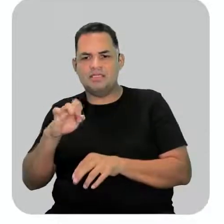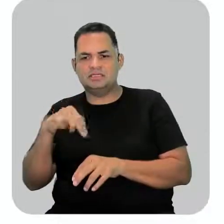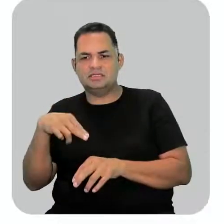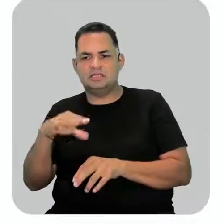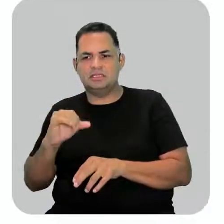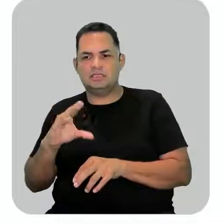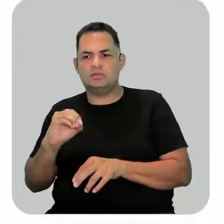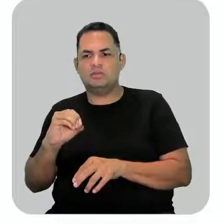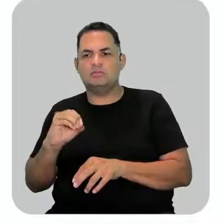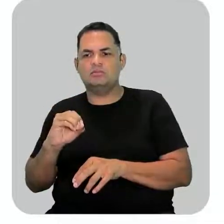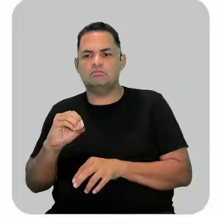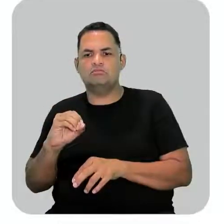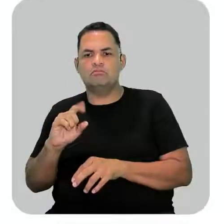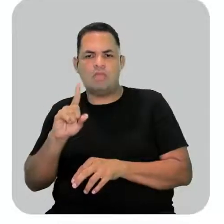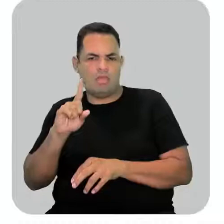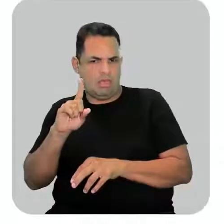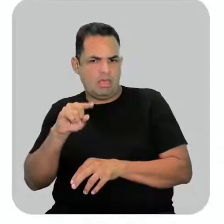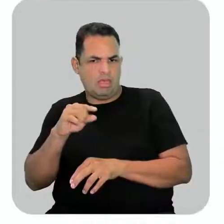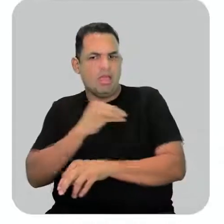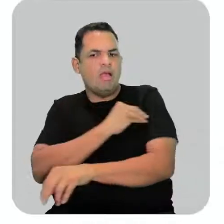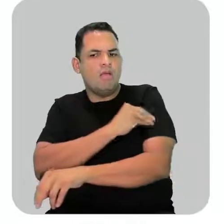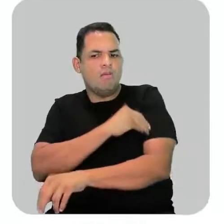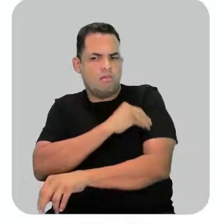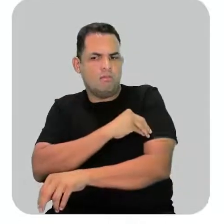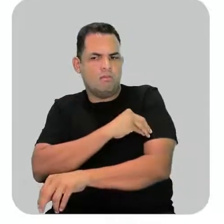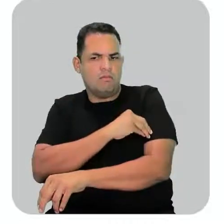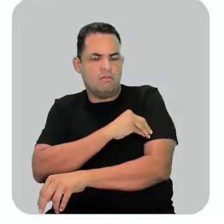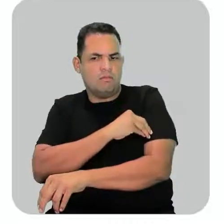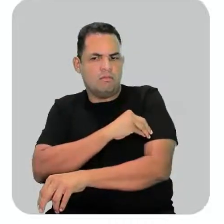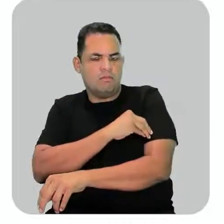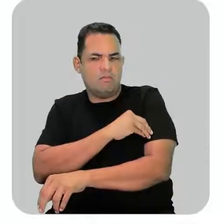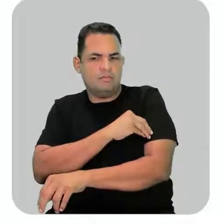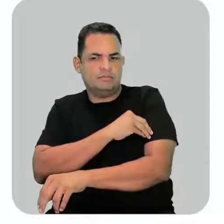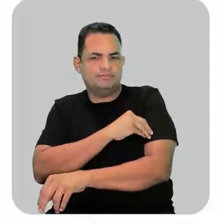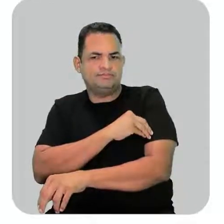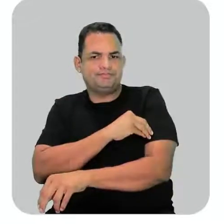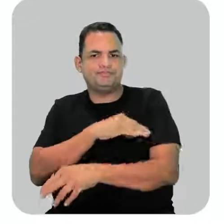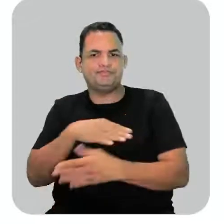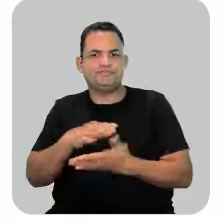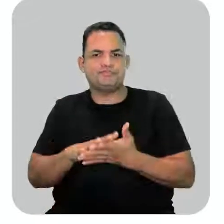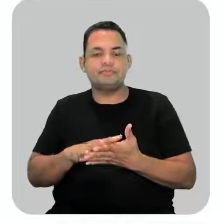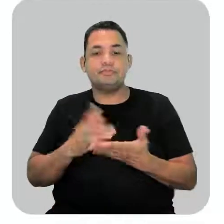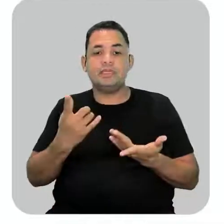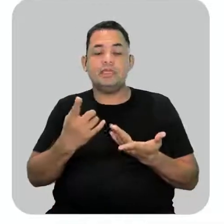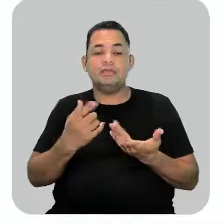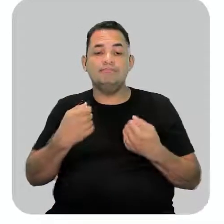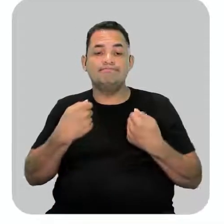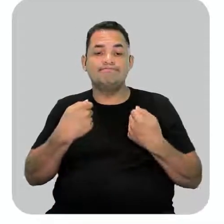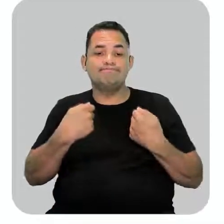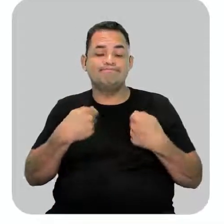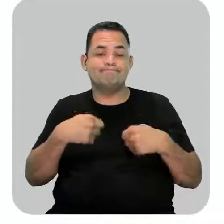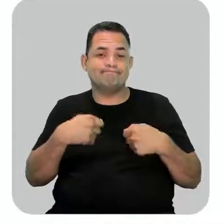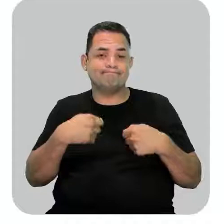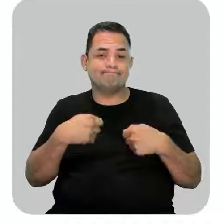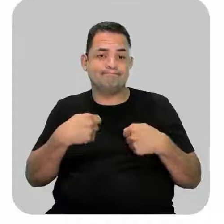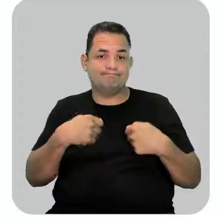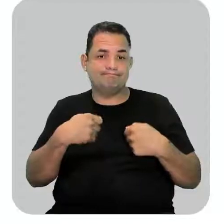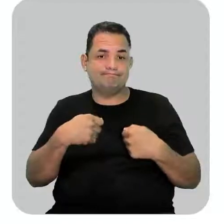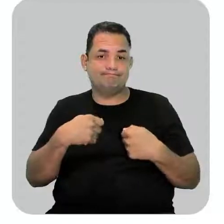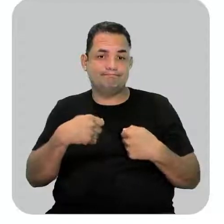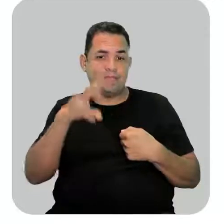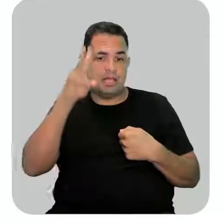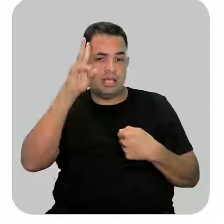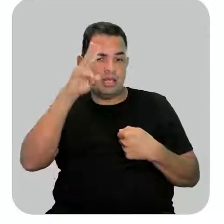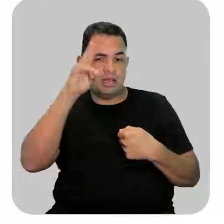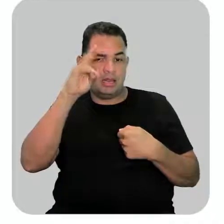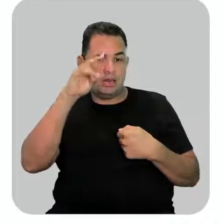álcool? Pessoal, tem que lembrar a definição. A